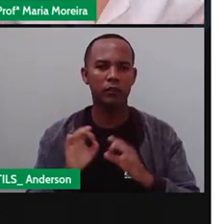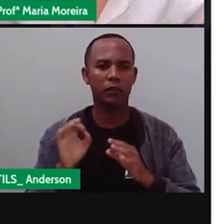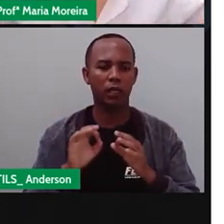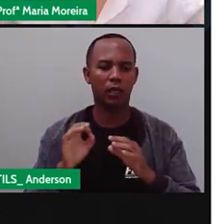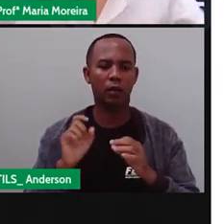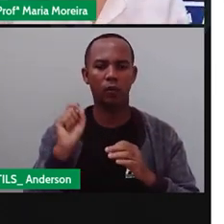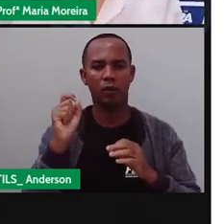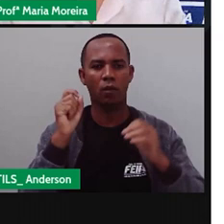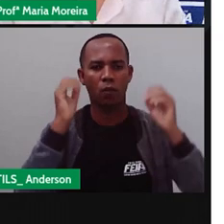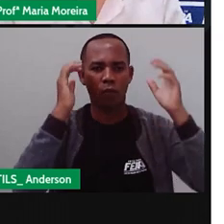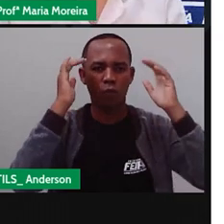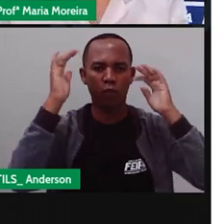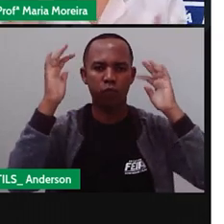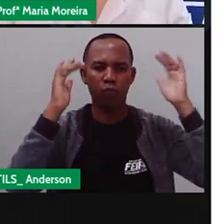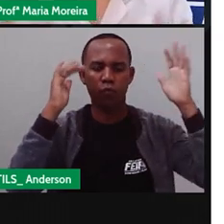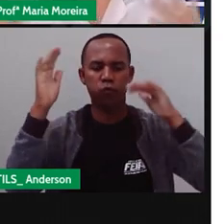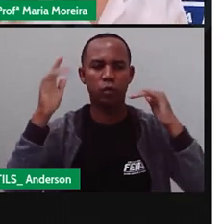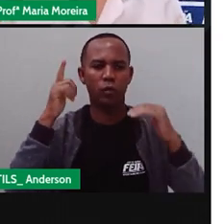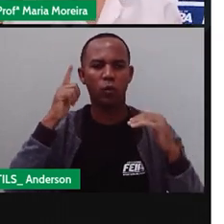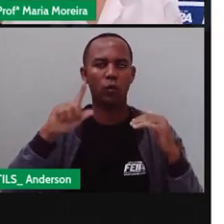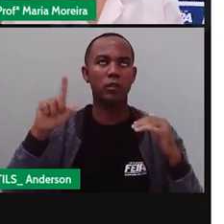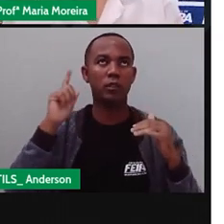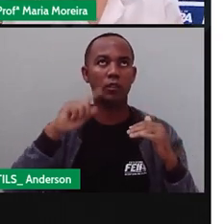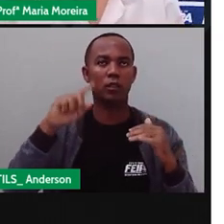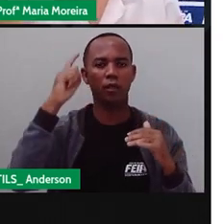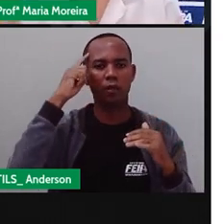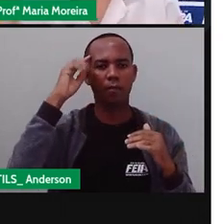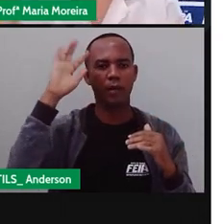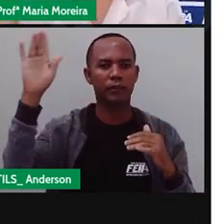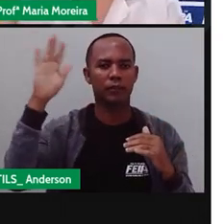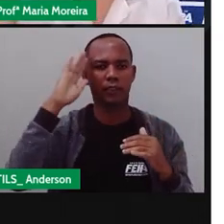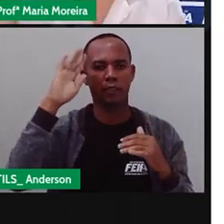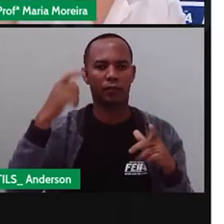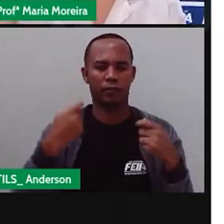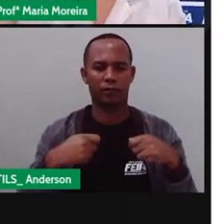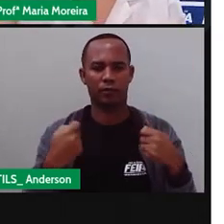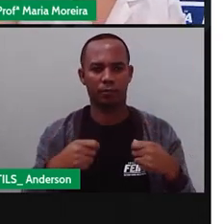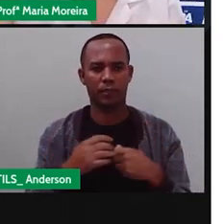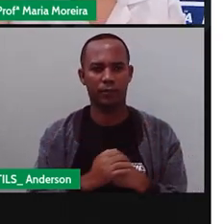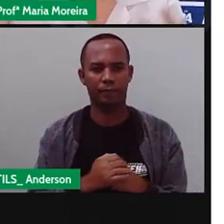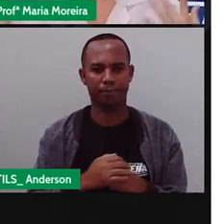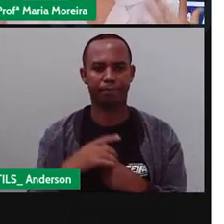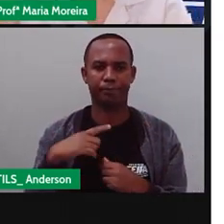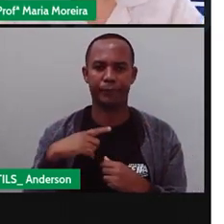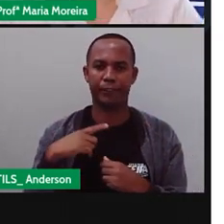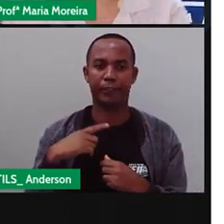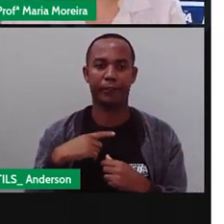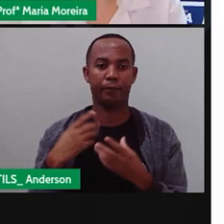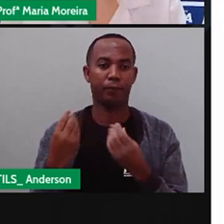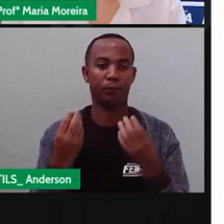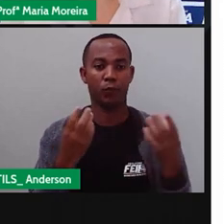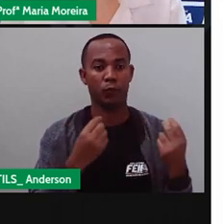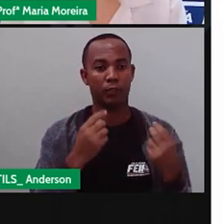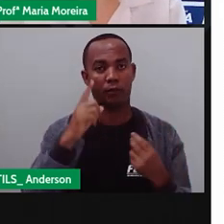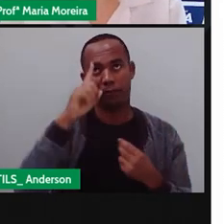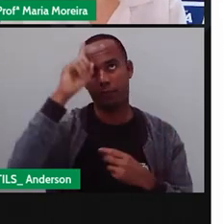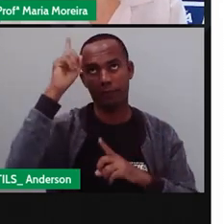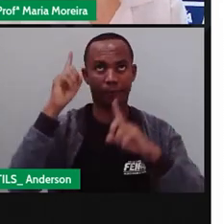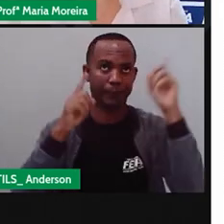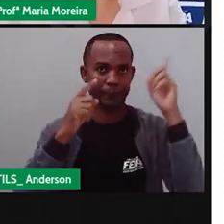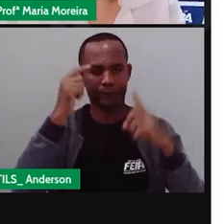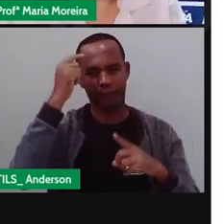fluir para que a gente consiga o quê? Imaginar essas falas. Então, a gente precisa o quê? Ter o quê? Muita criatividade e